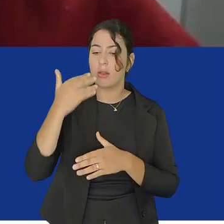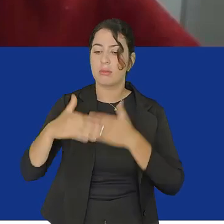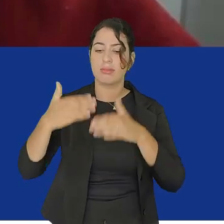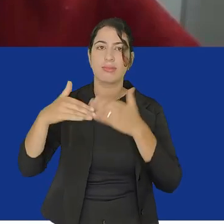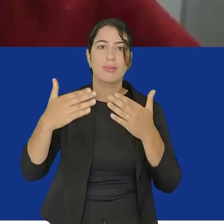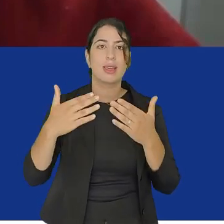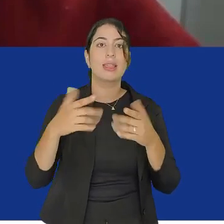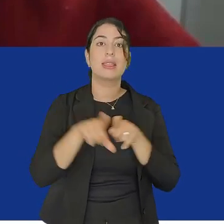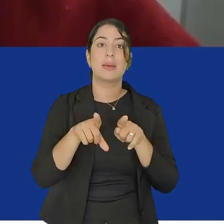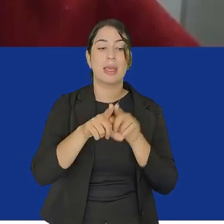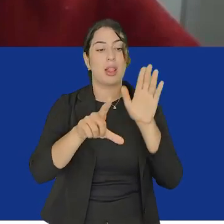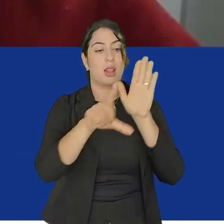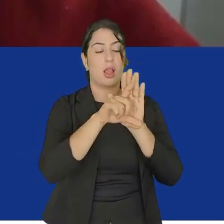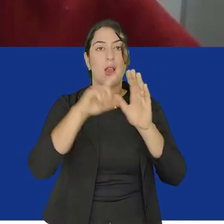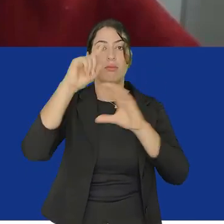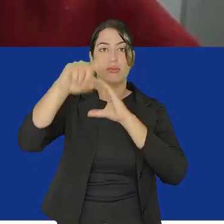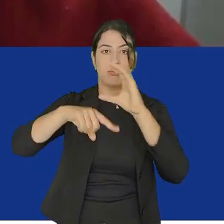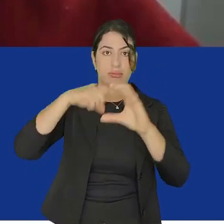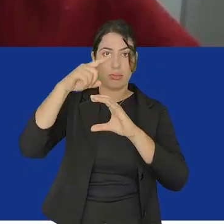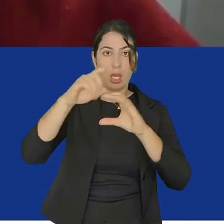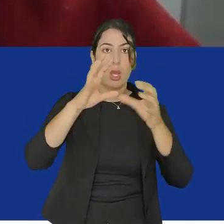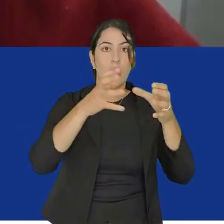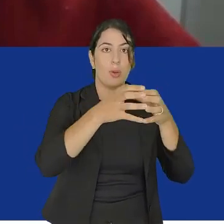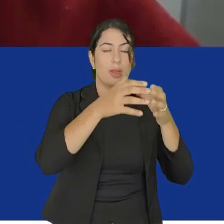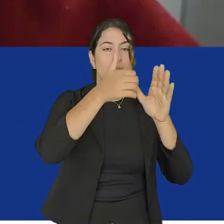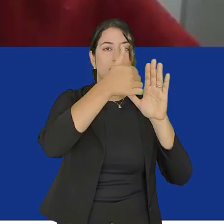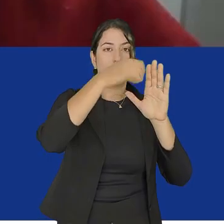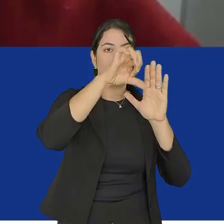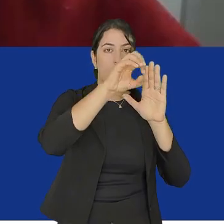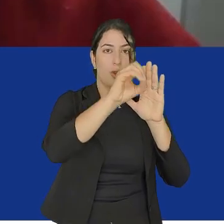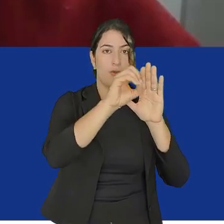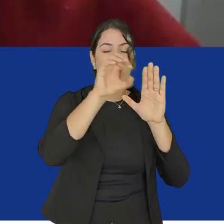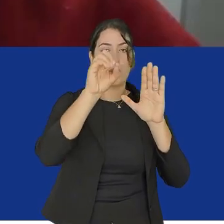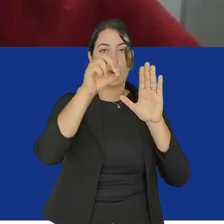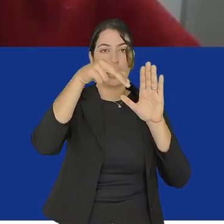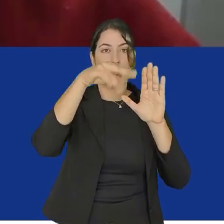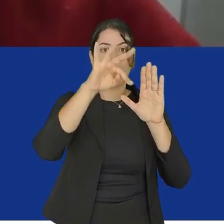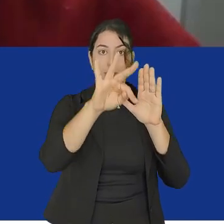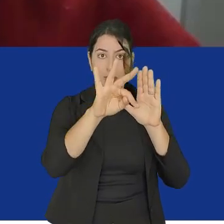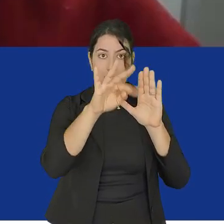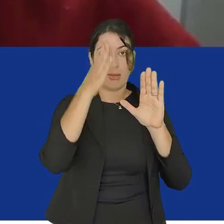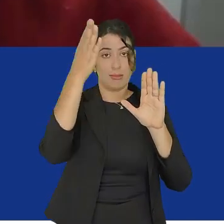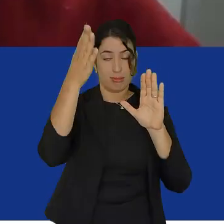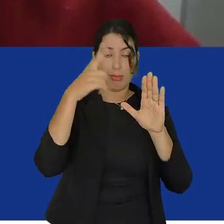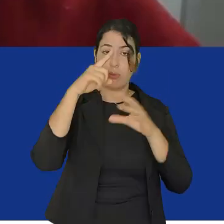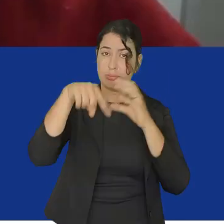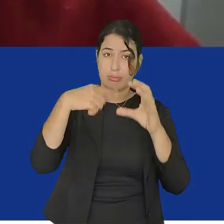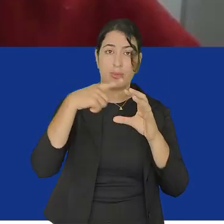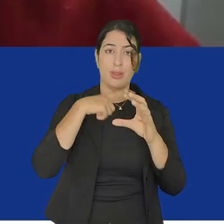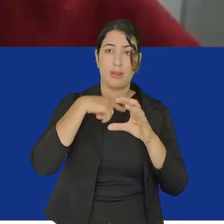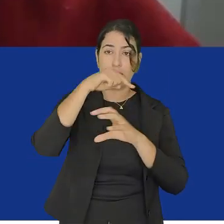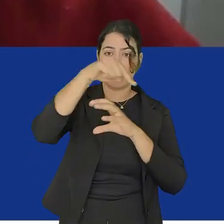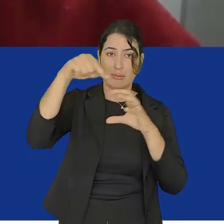da legislação internacional, como a Convenção 190 da OIT. No Brasil, nós temos